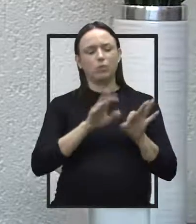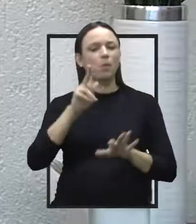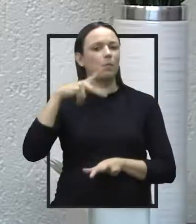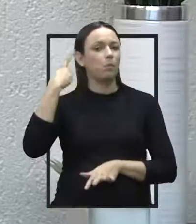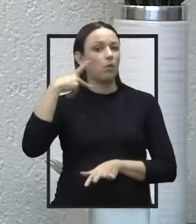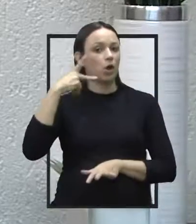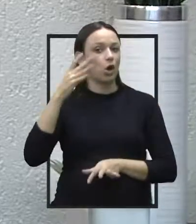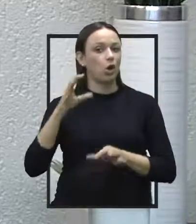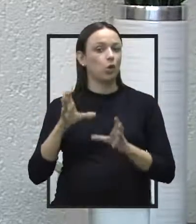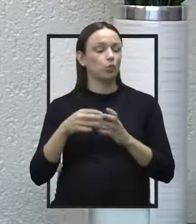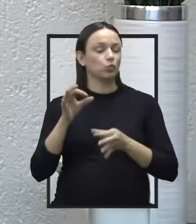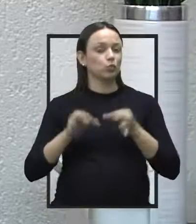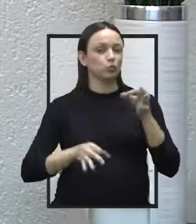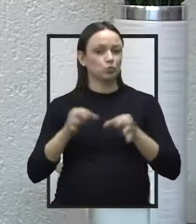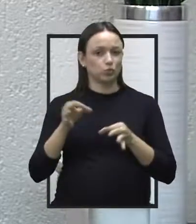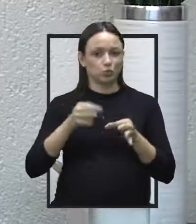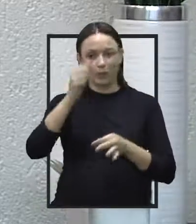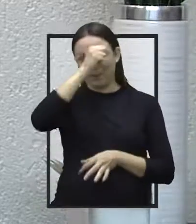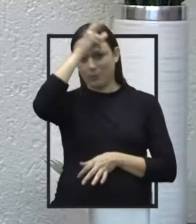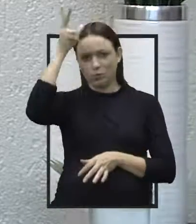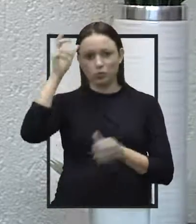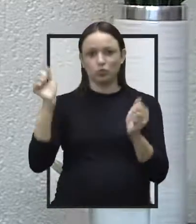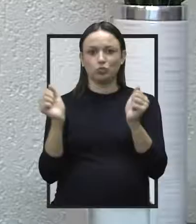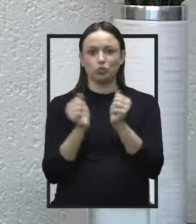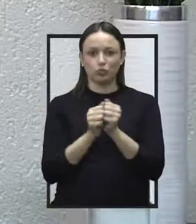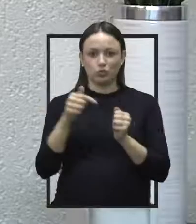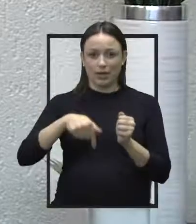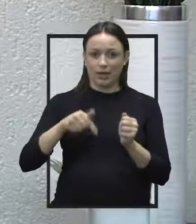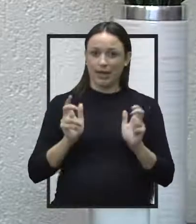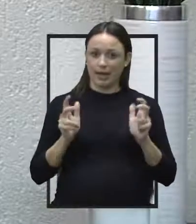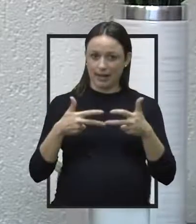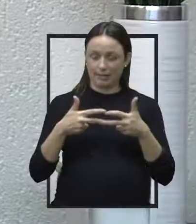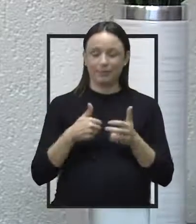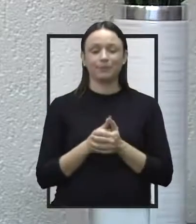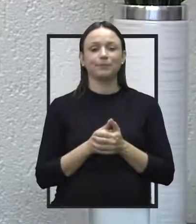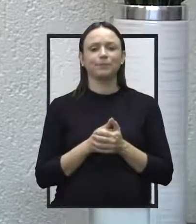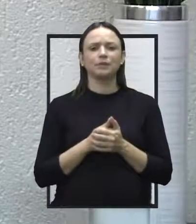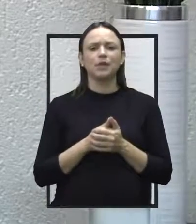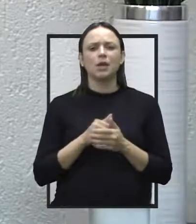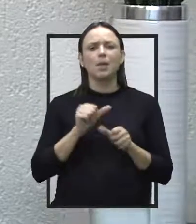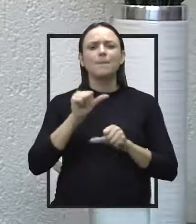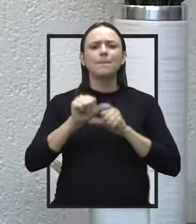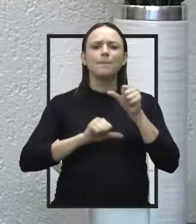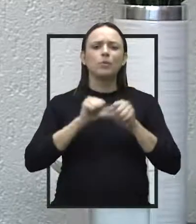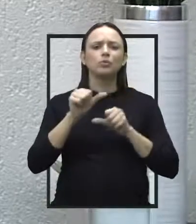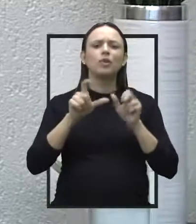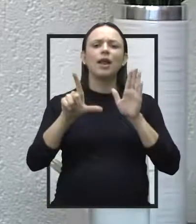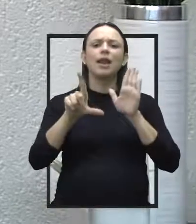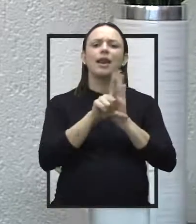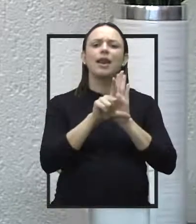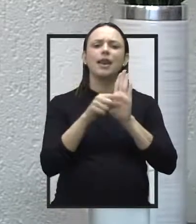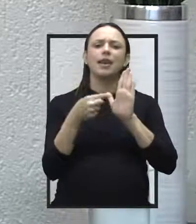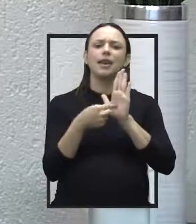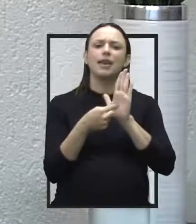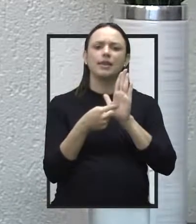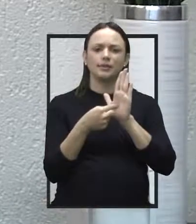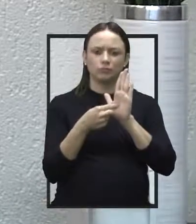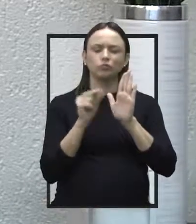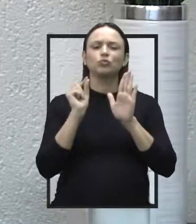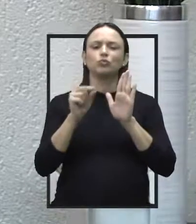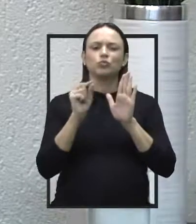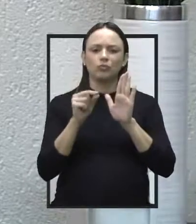Procuradoria Jurídica do município, em parceria com a Procuradoria Jurídica aqui da Câmara, fazendo algumas alterações na lei que disciplina